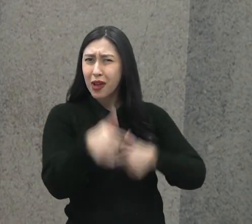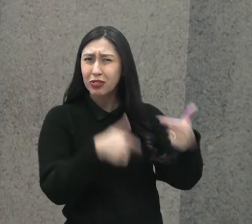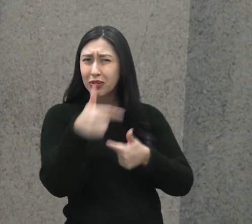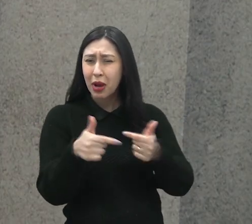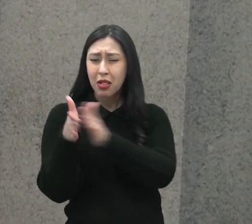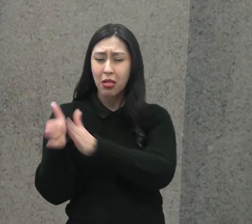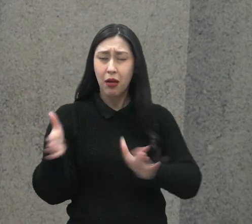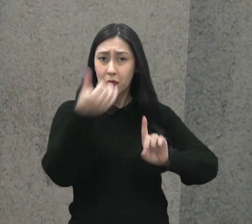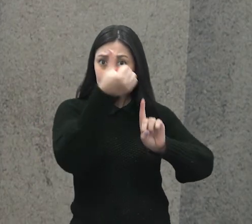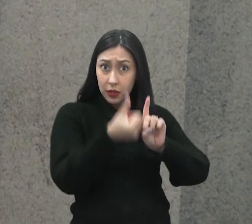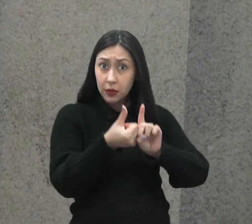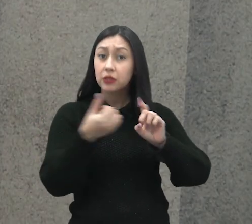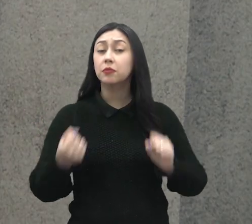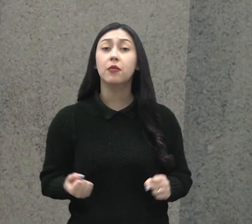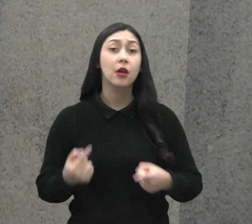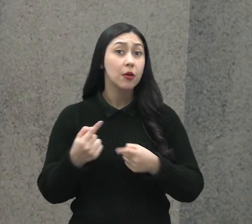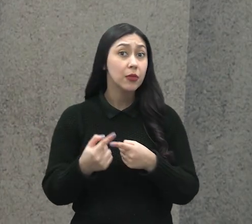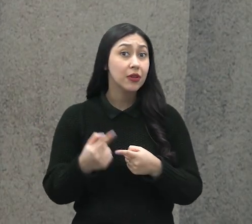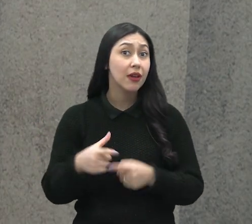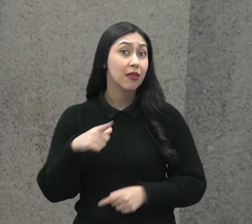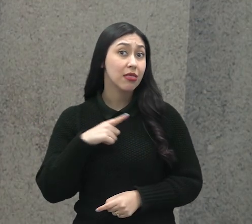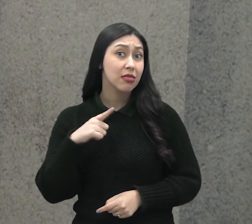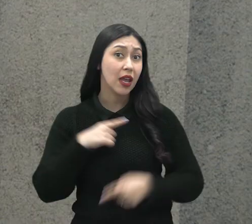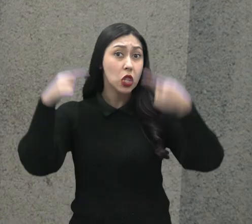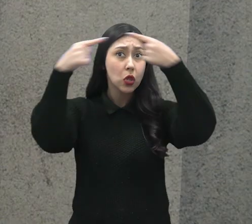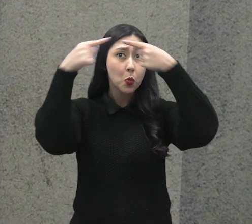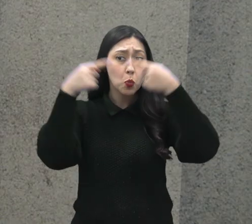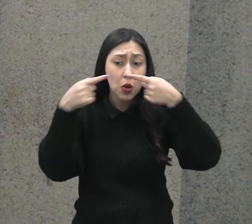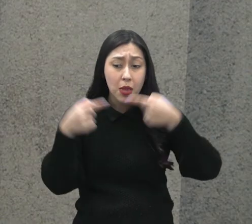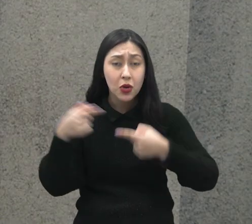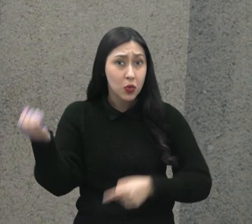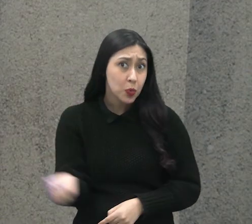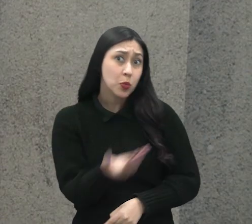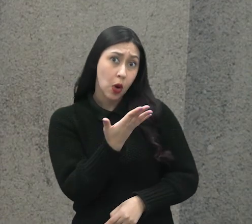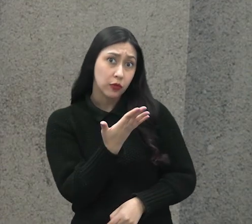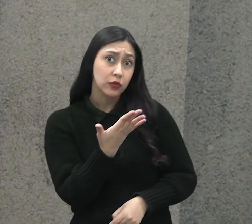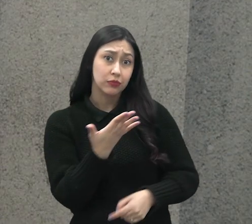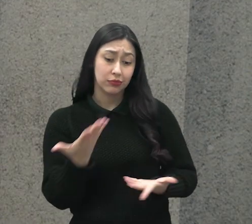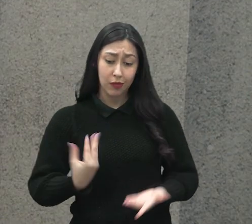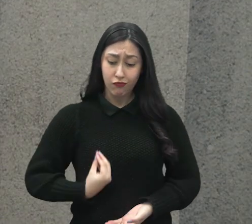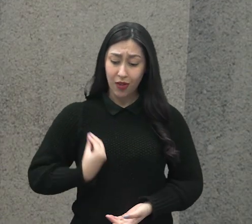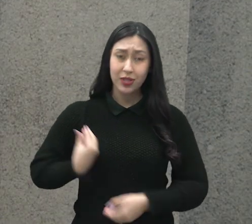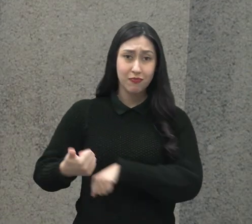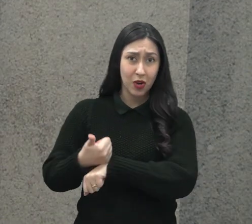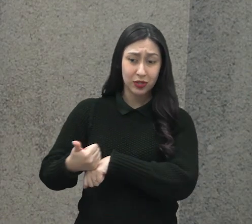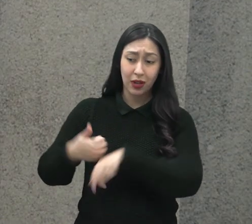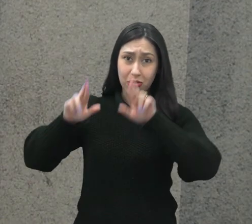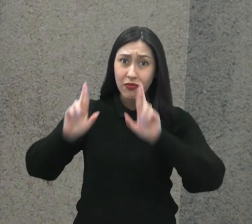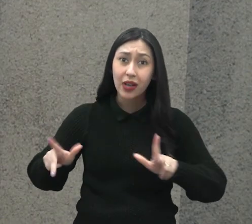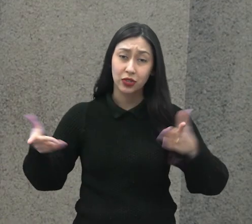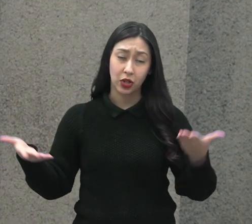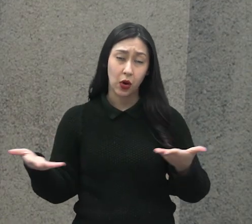meses. Isso é reflexo do surgimento de novos critérios dos trabalhadores em relação à vida profissional.